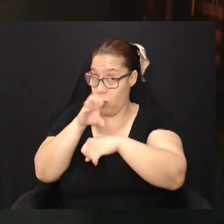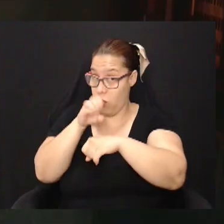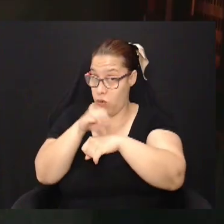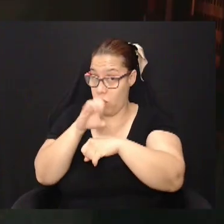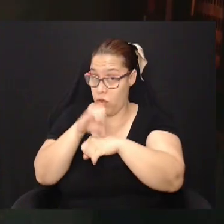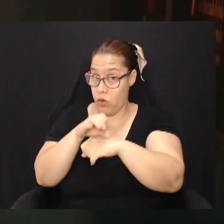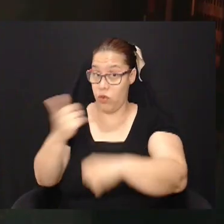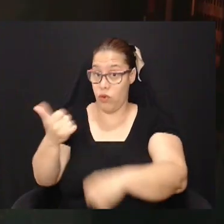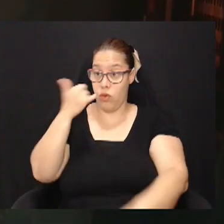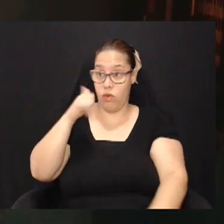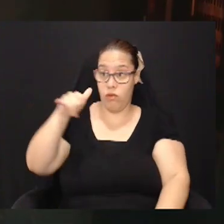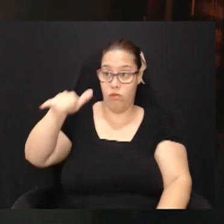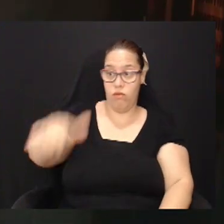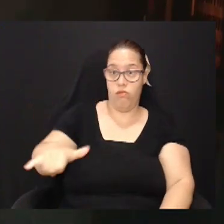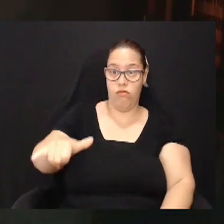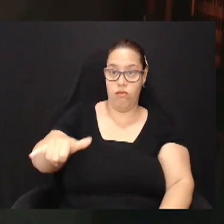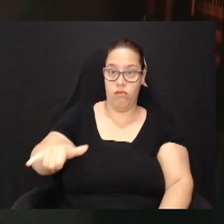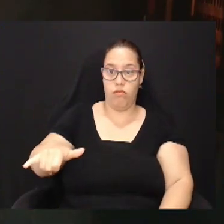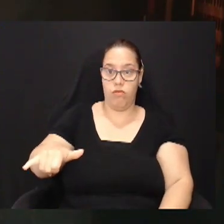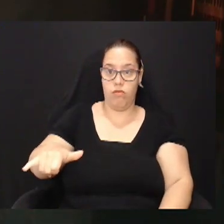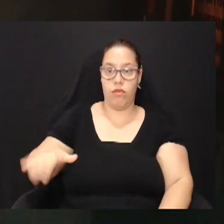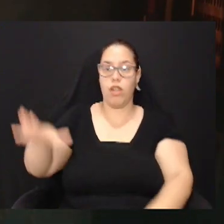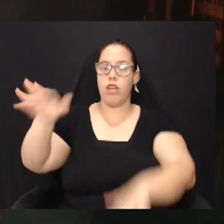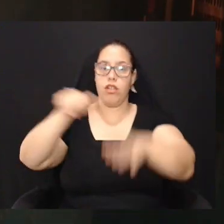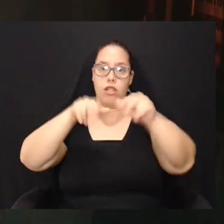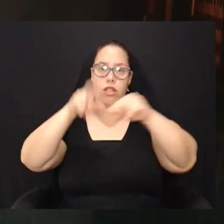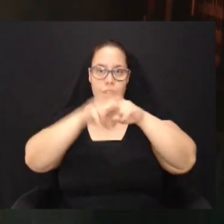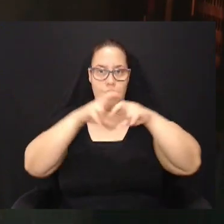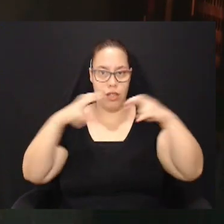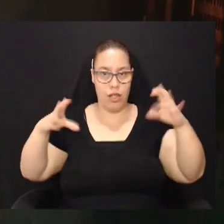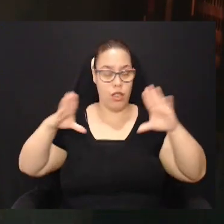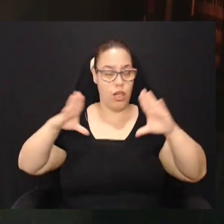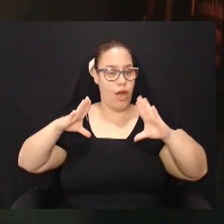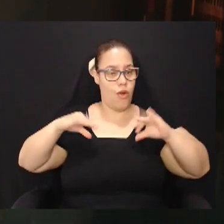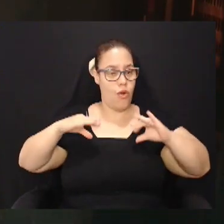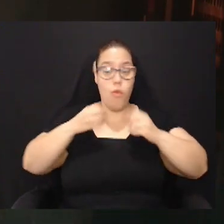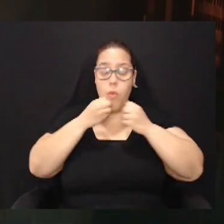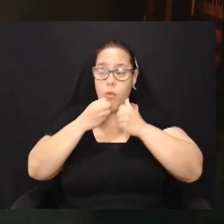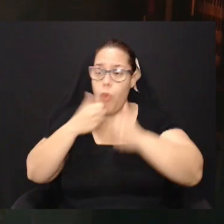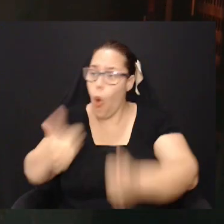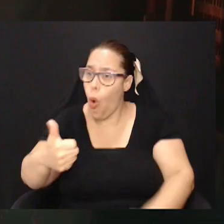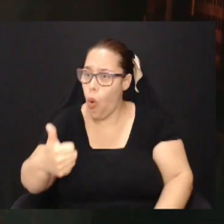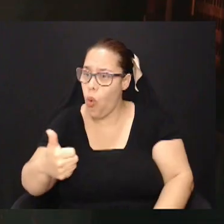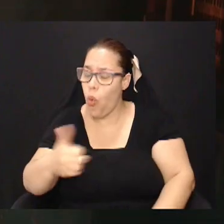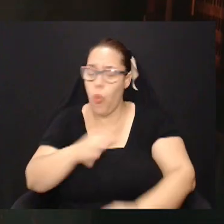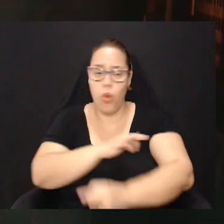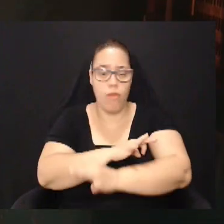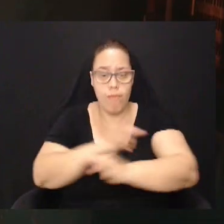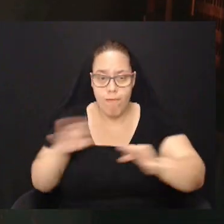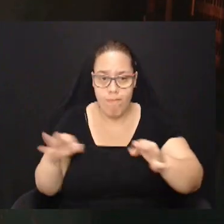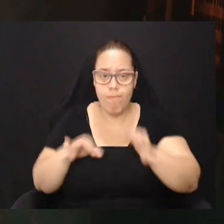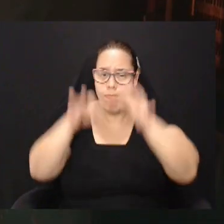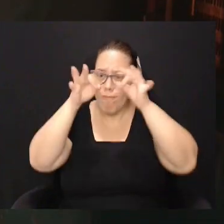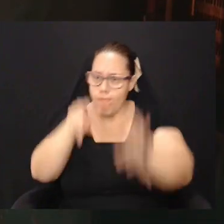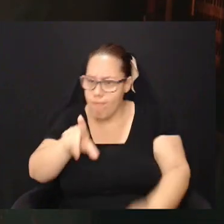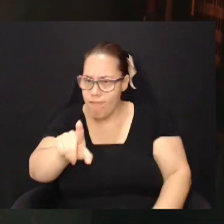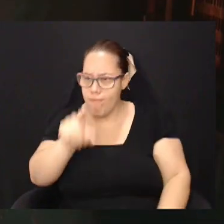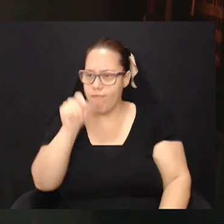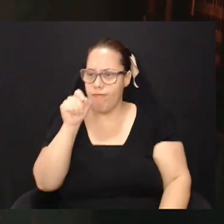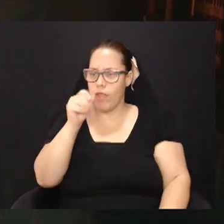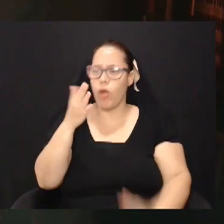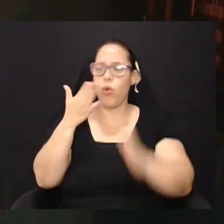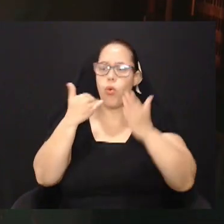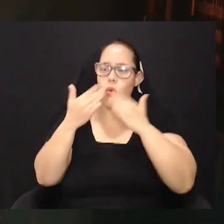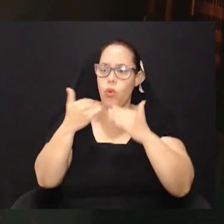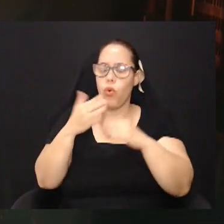na caixinha, chamar todo mundo para a sala, assistir um filme, né? Assistir um filme, mas seja assertivo na escolha, né? Converse com os filhos, converse